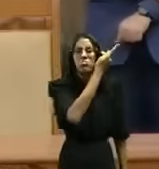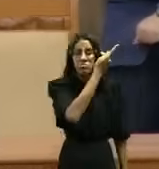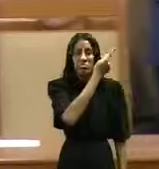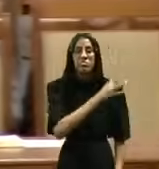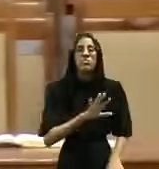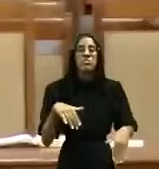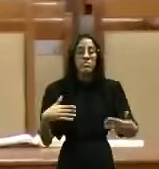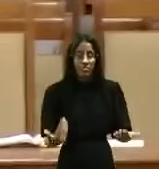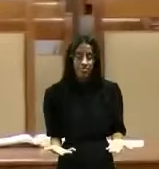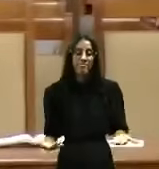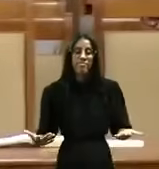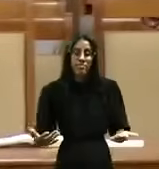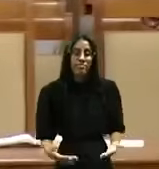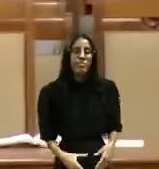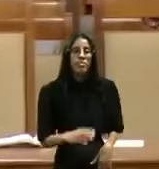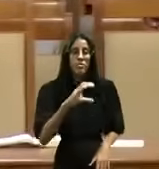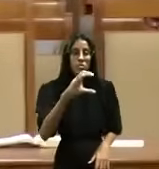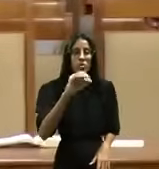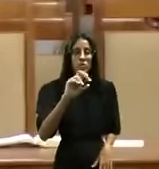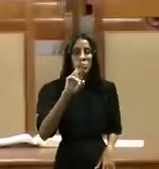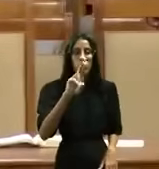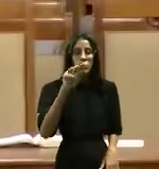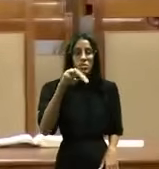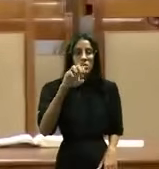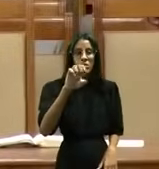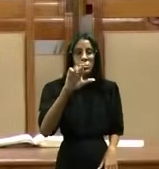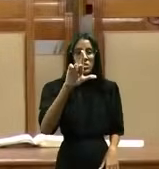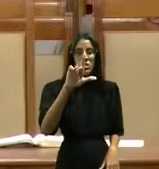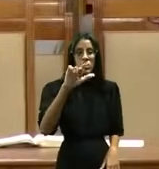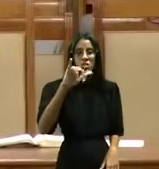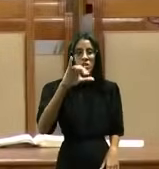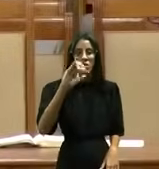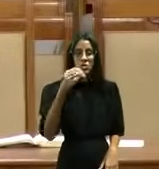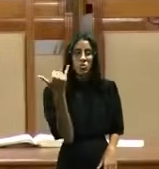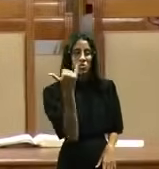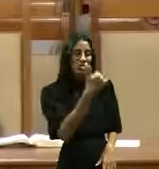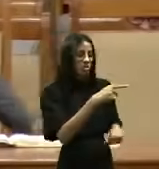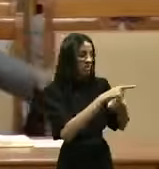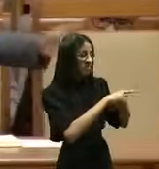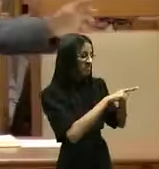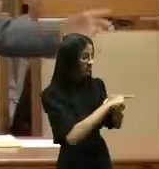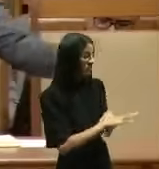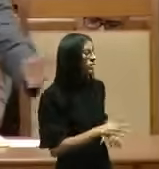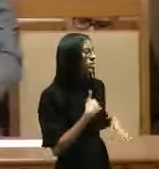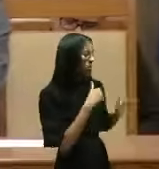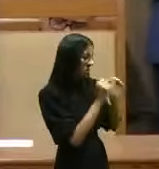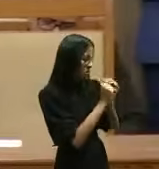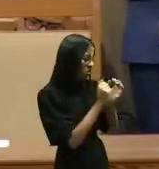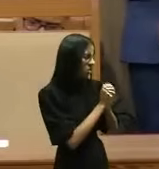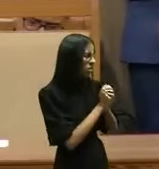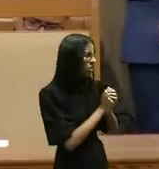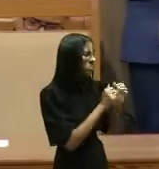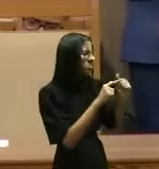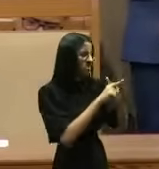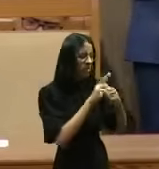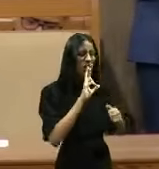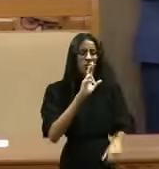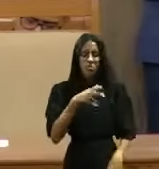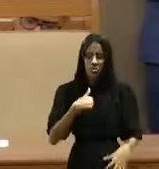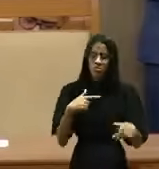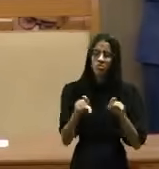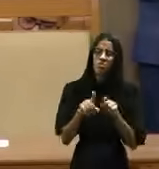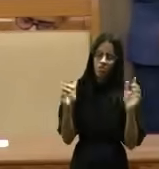diz eu estava orando também aí ele começou a entender o